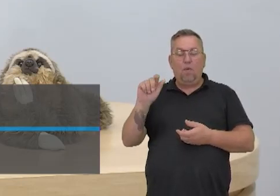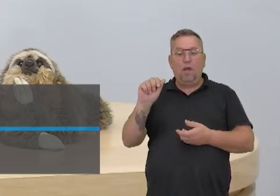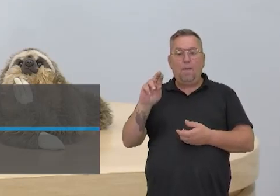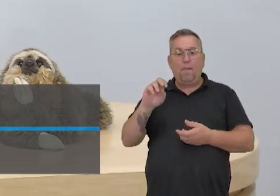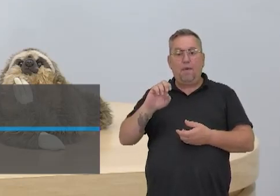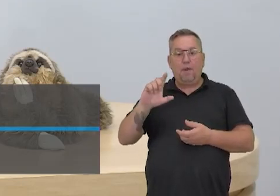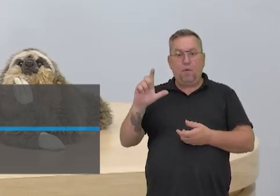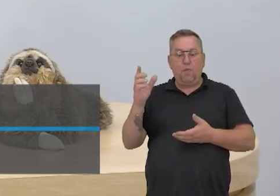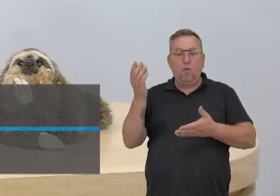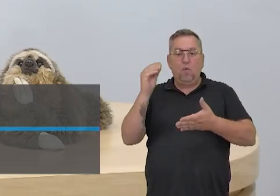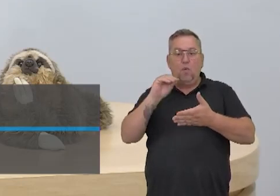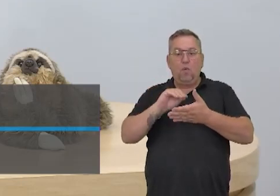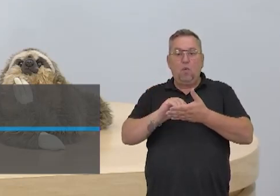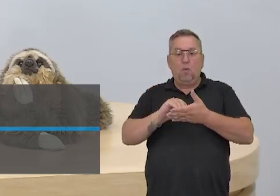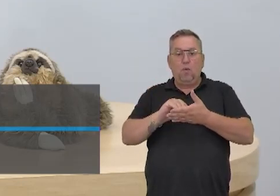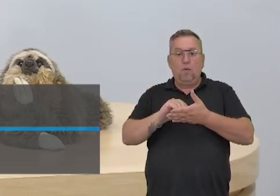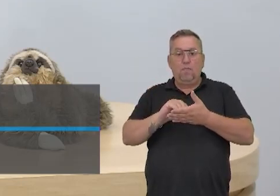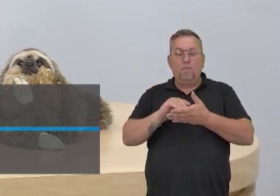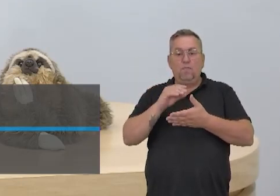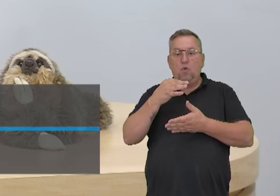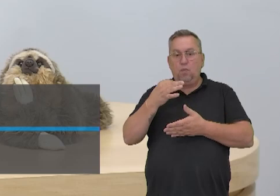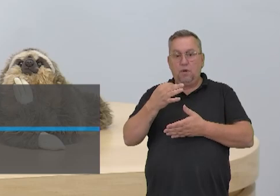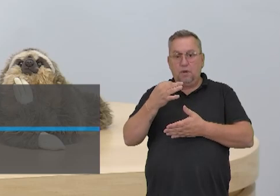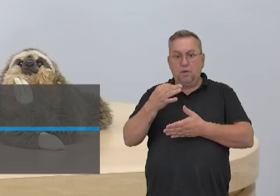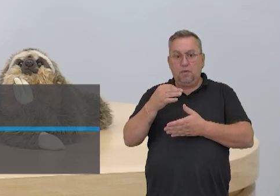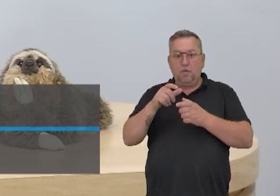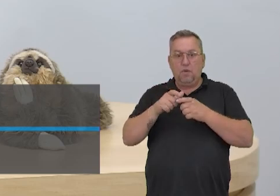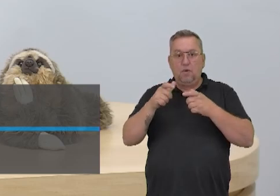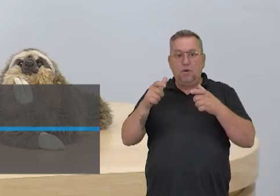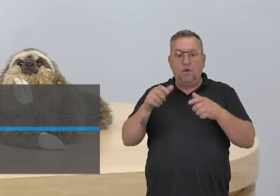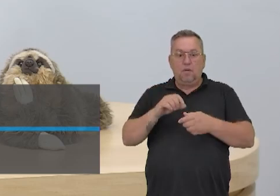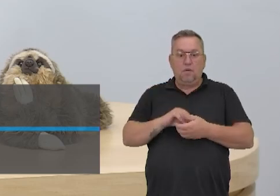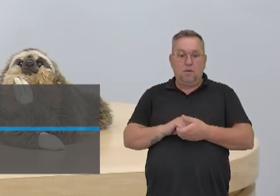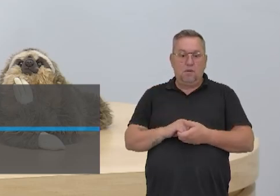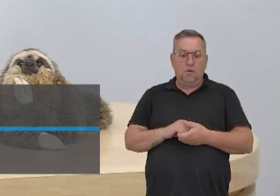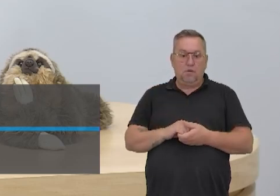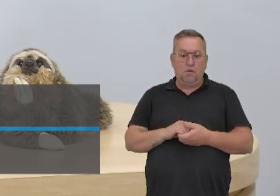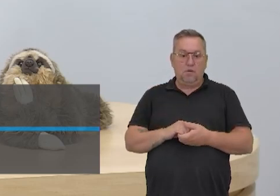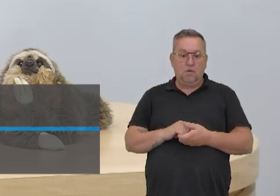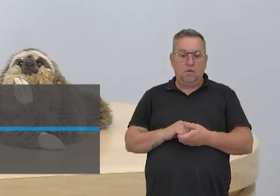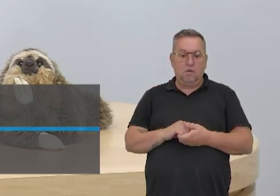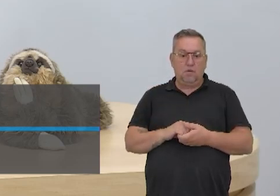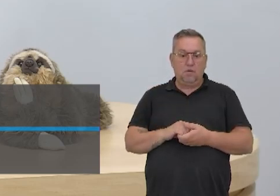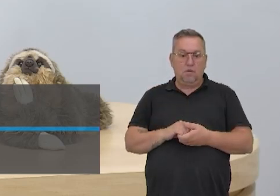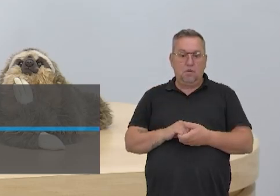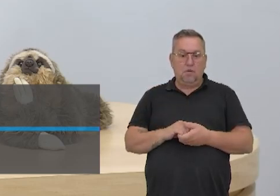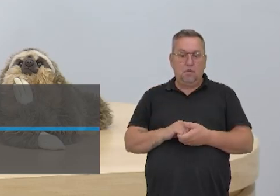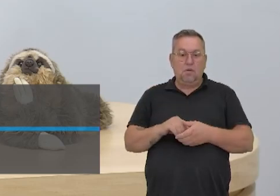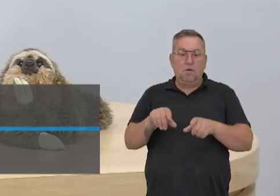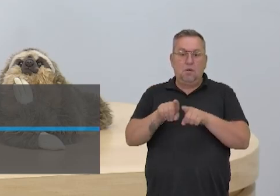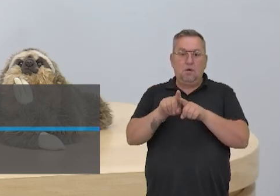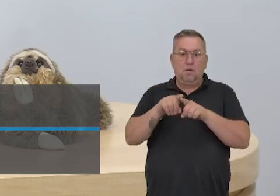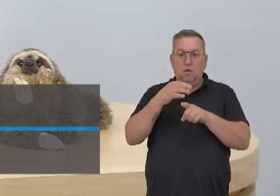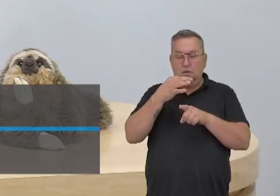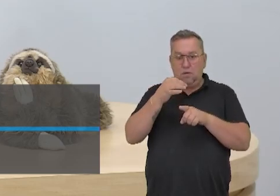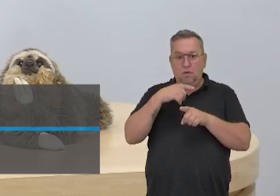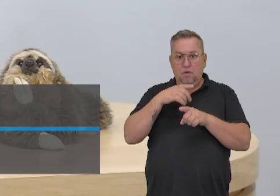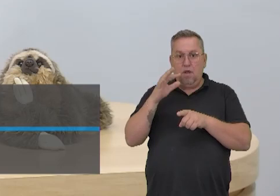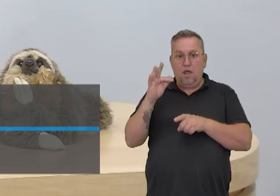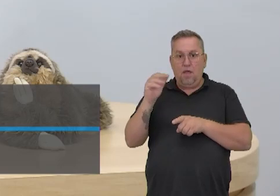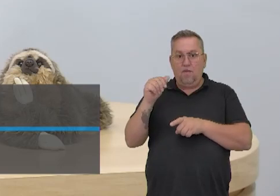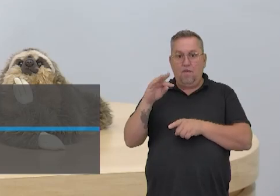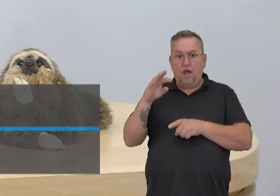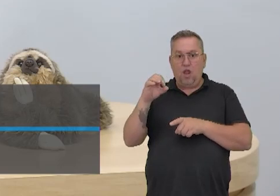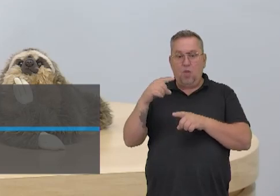Gabriel da Pro Sirlene colocou opinião. A maioria... peraí. A Pro Efigênia colocou, acredito que seja fato, porque é